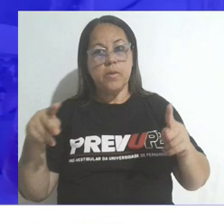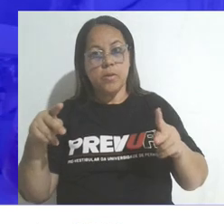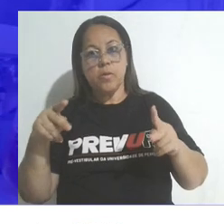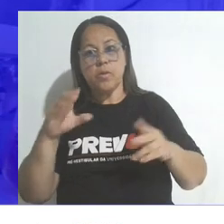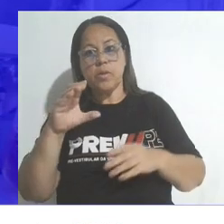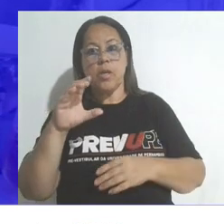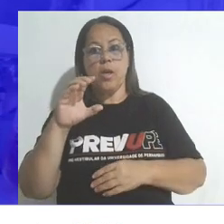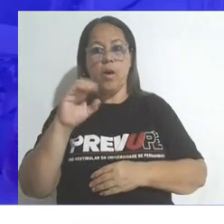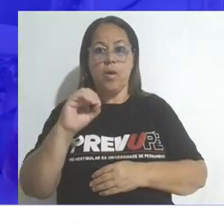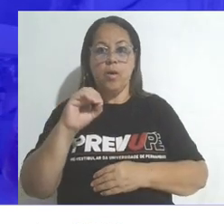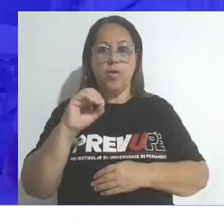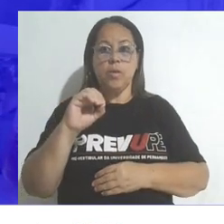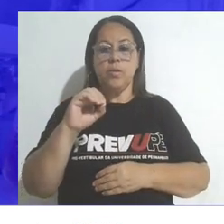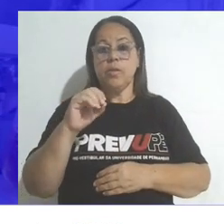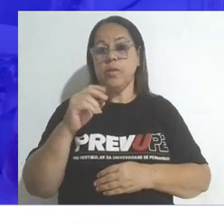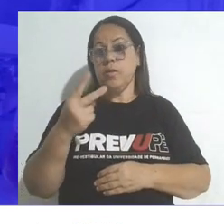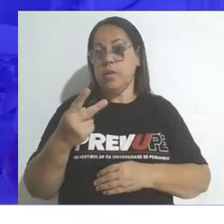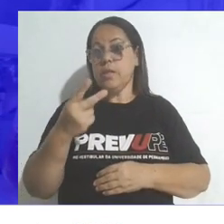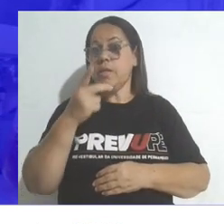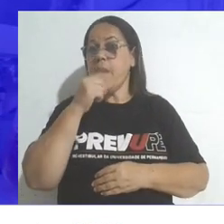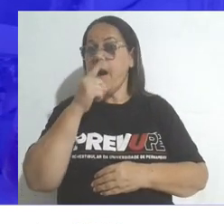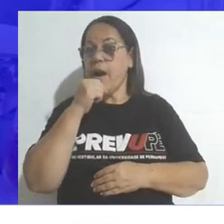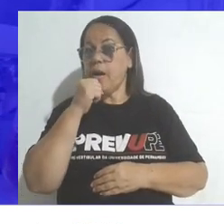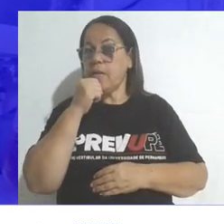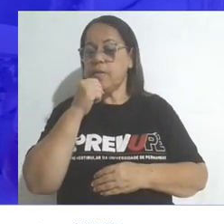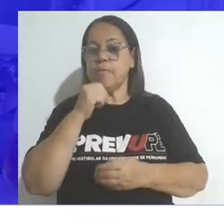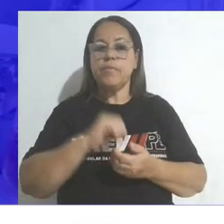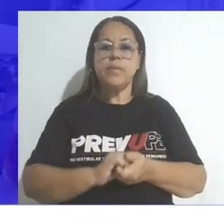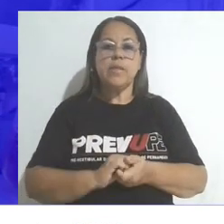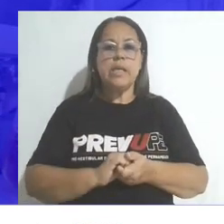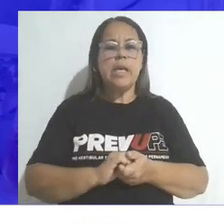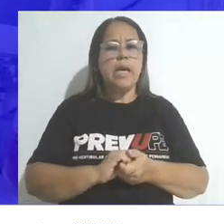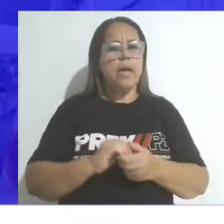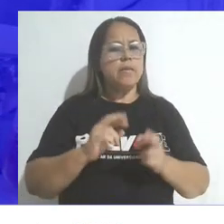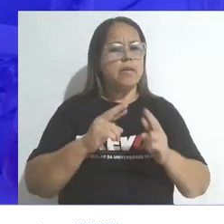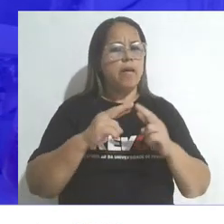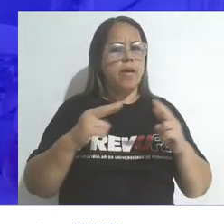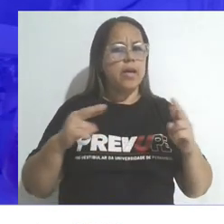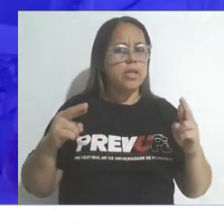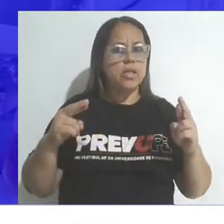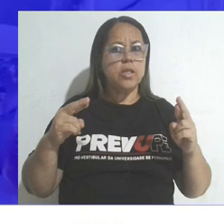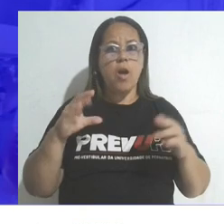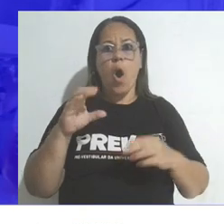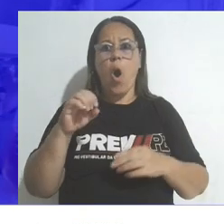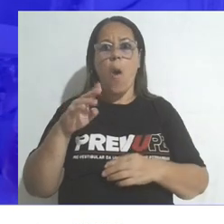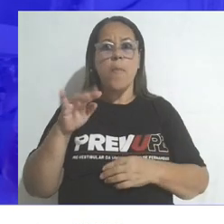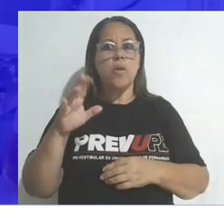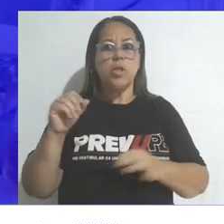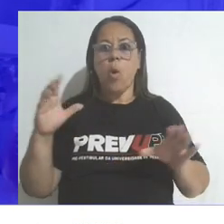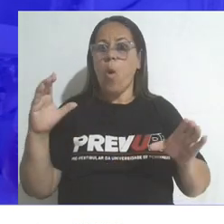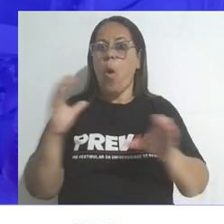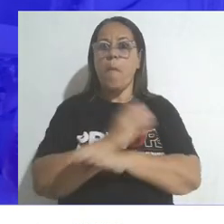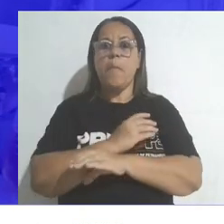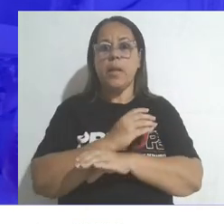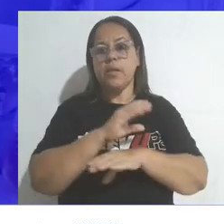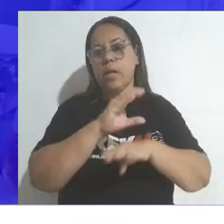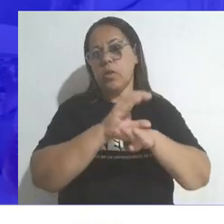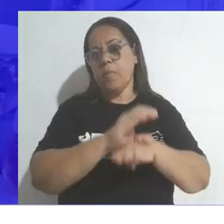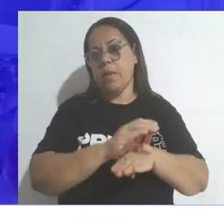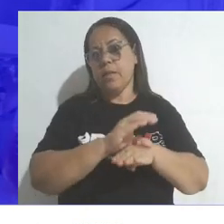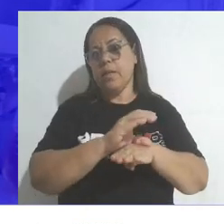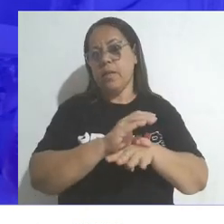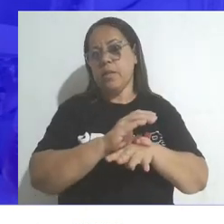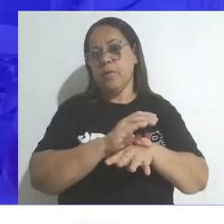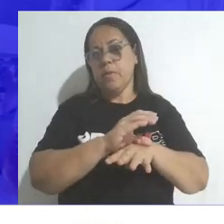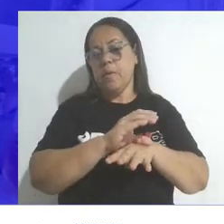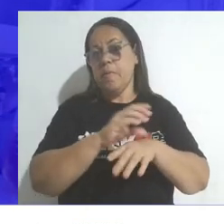de carbono e água. Essa reação recebe o nome de combustão completa do metano, já que quando ela não é